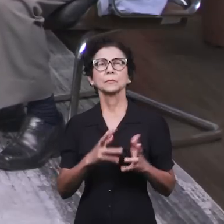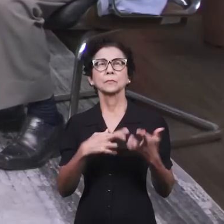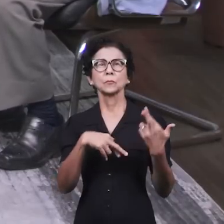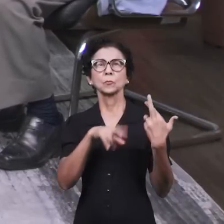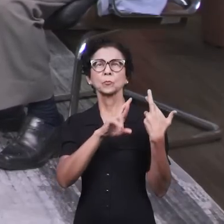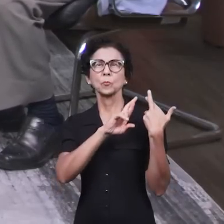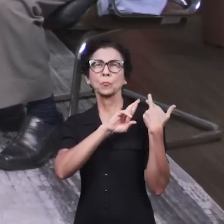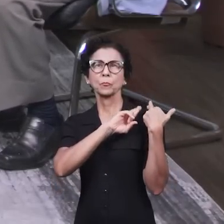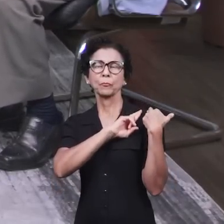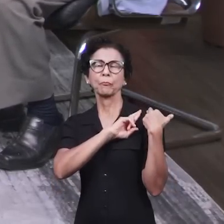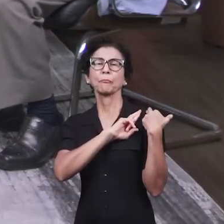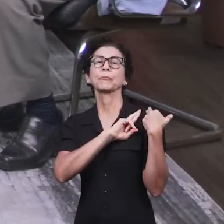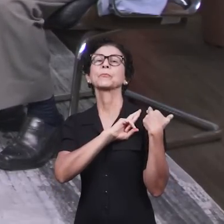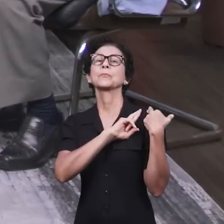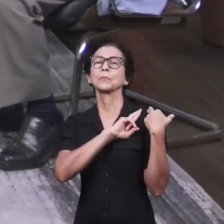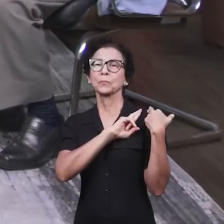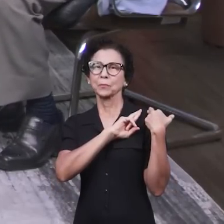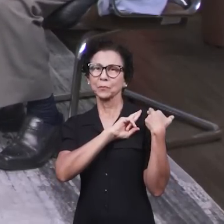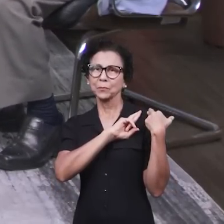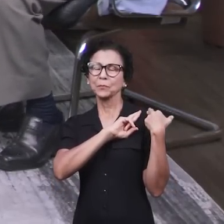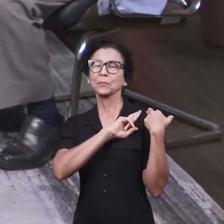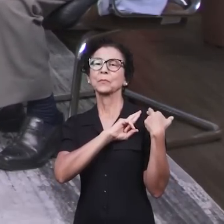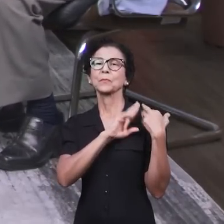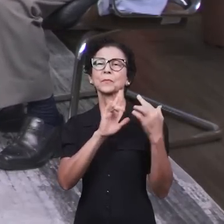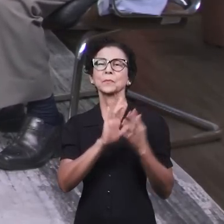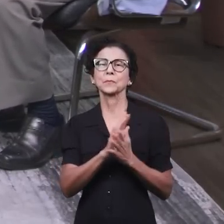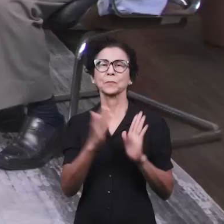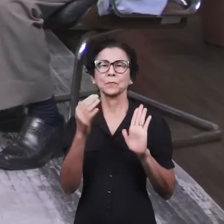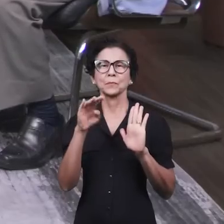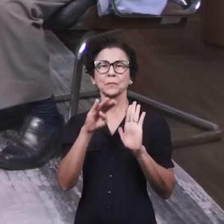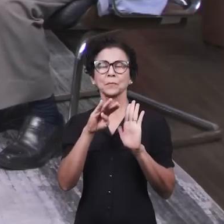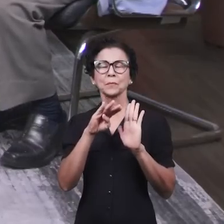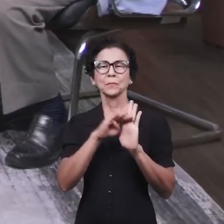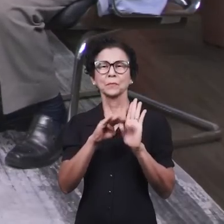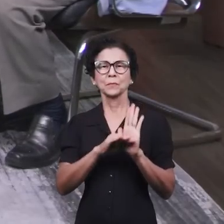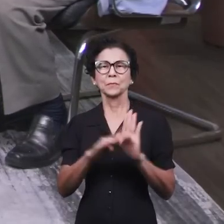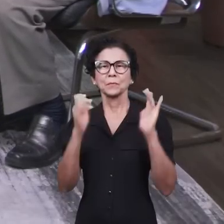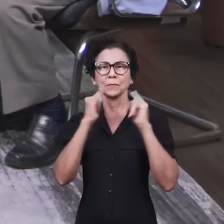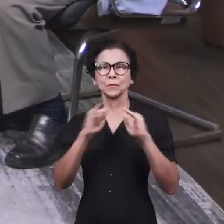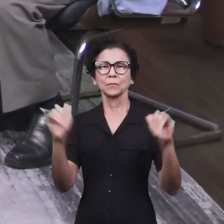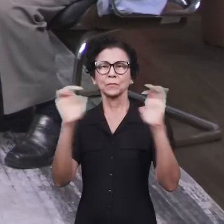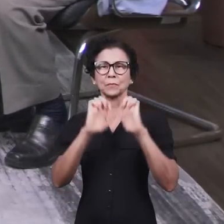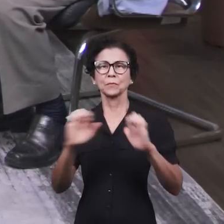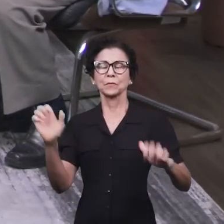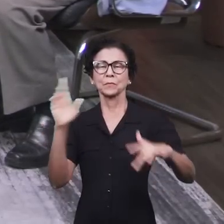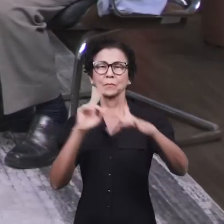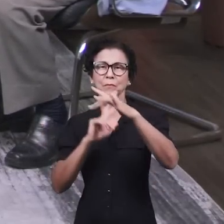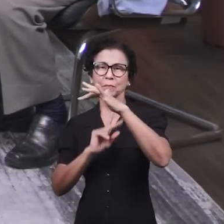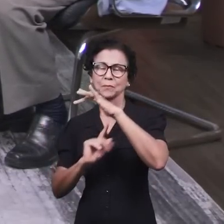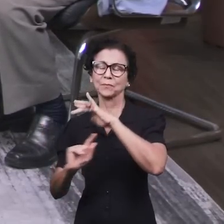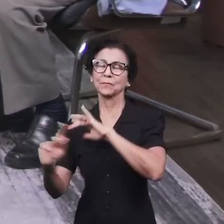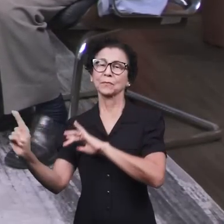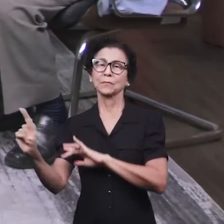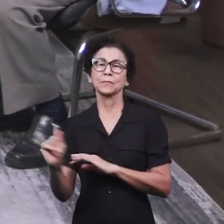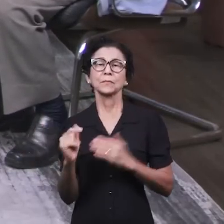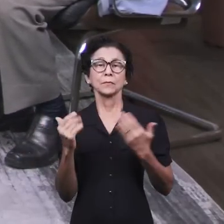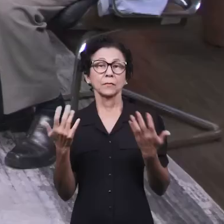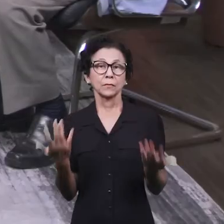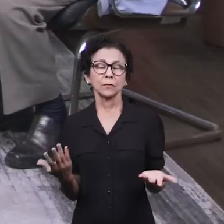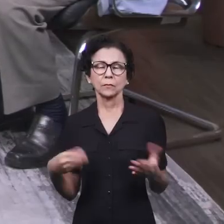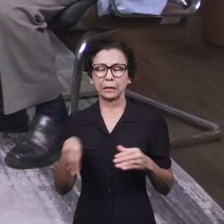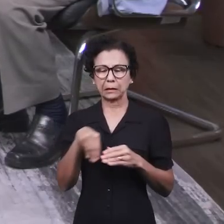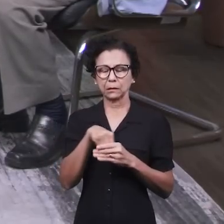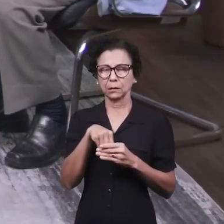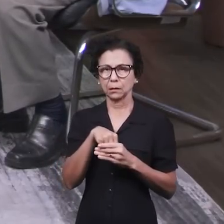pela mensagem anunciando o Evangelho Eterno. E, por certo, ele é parte dessa integração que